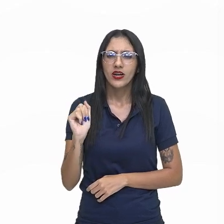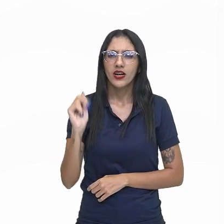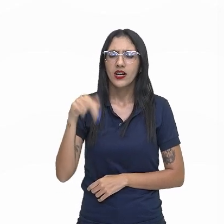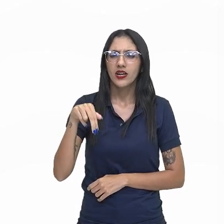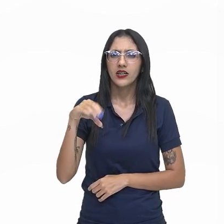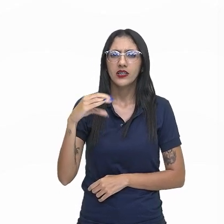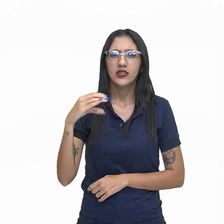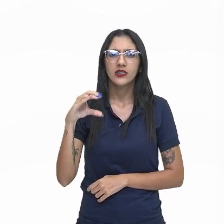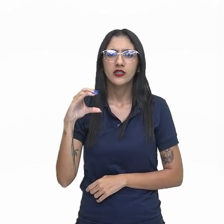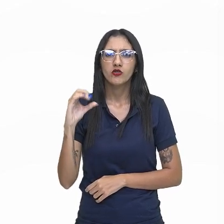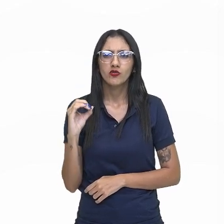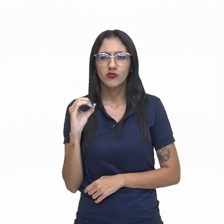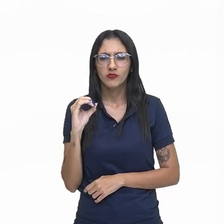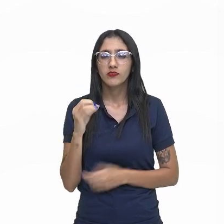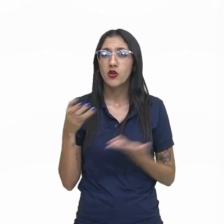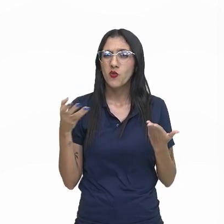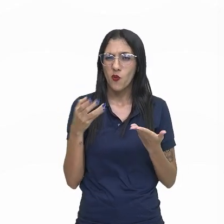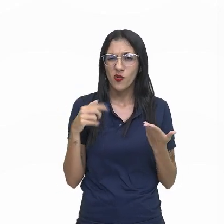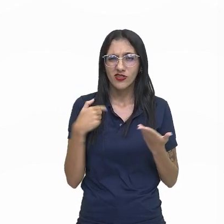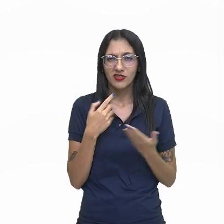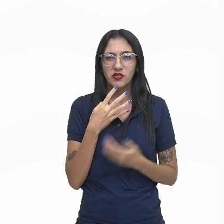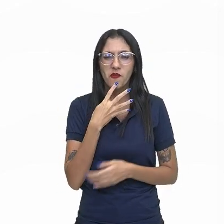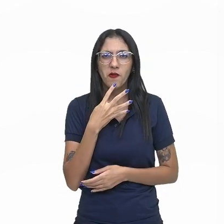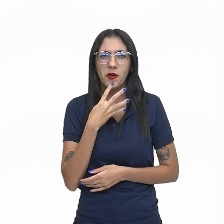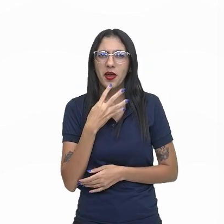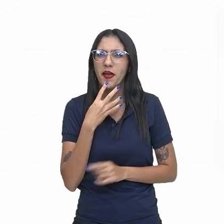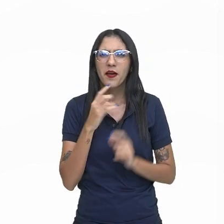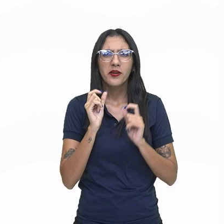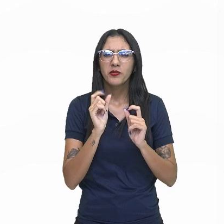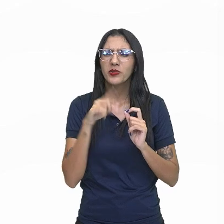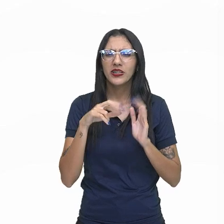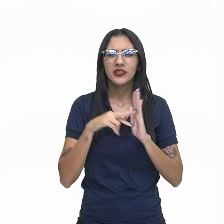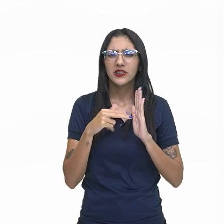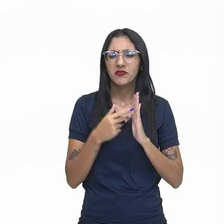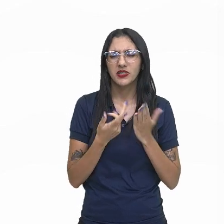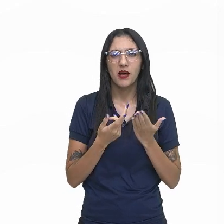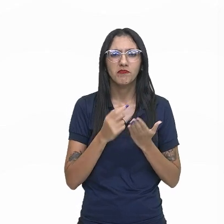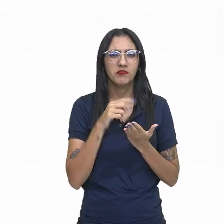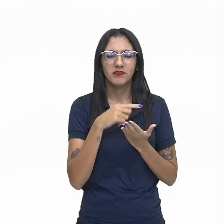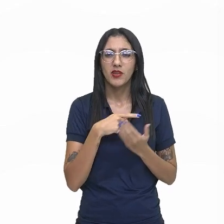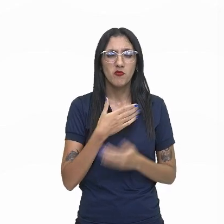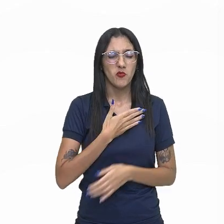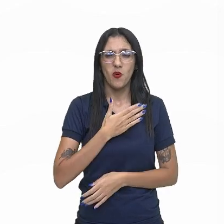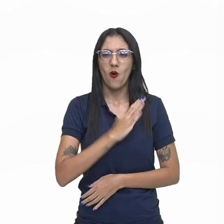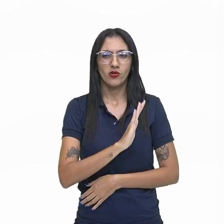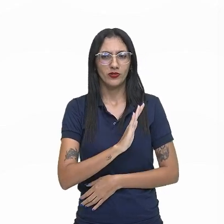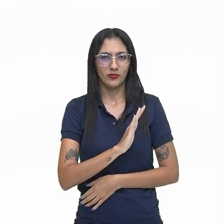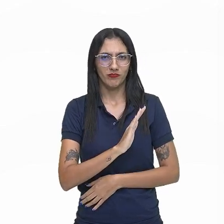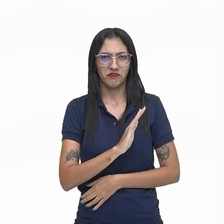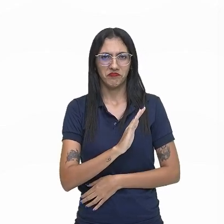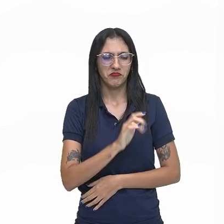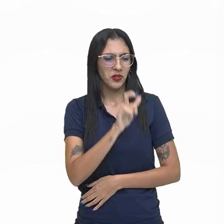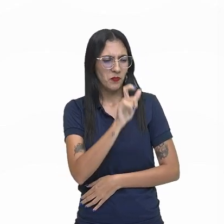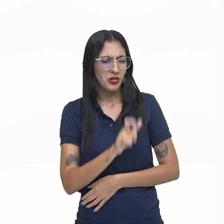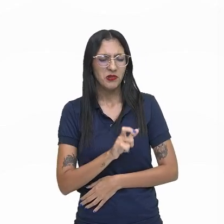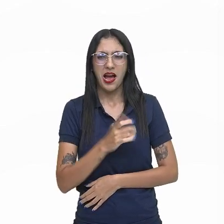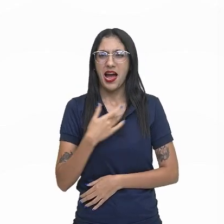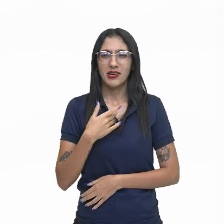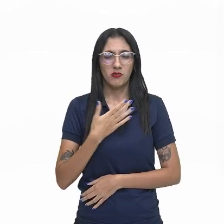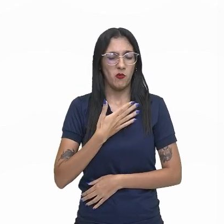né, hoje se fala muito, ranço é porque eu não gosto da pessoa, estou